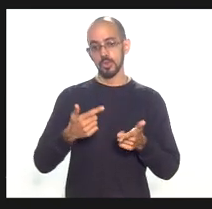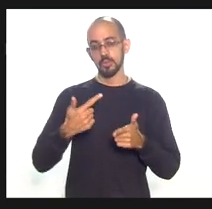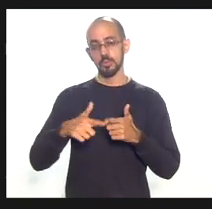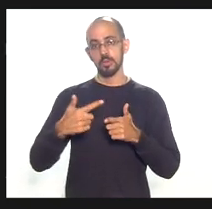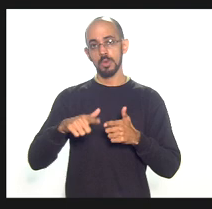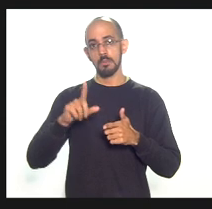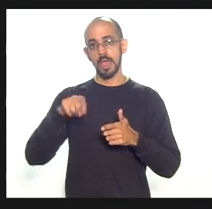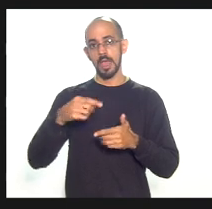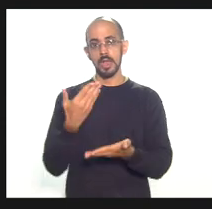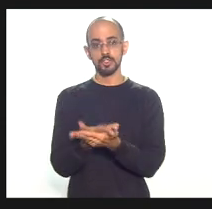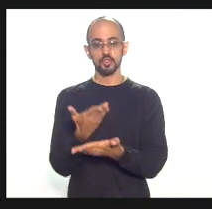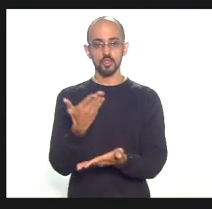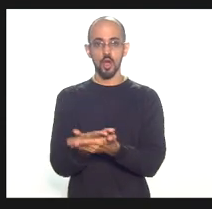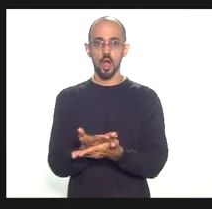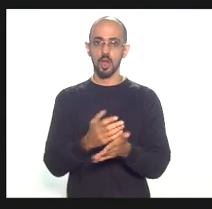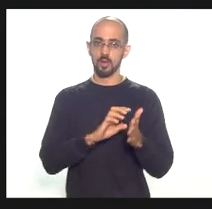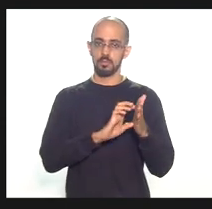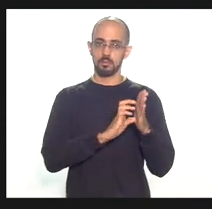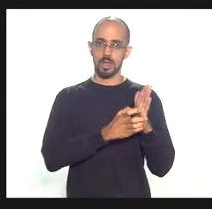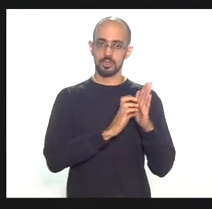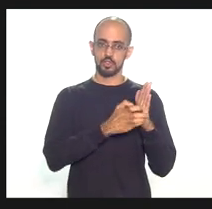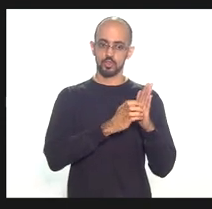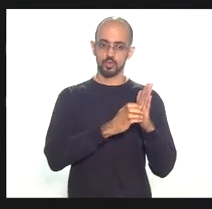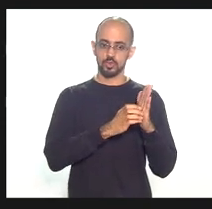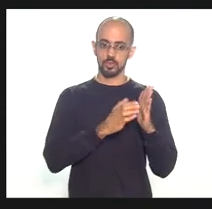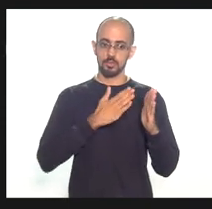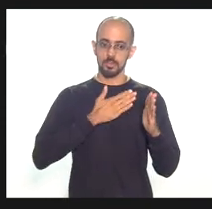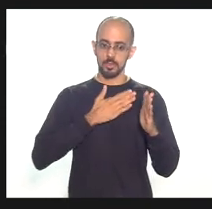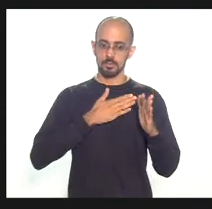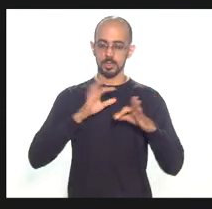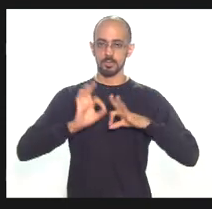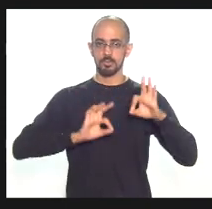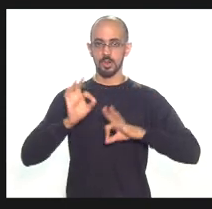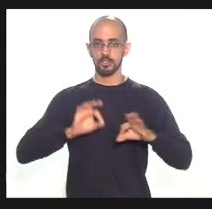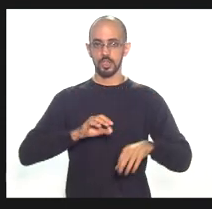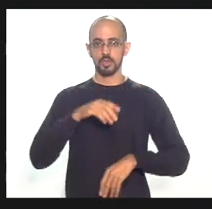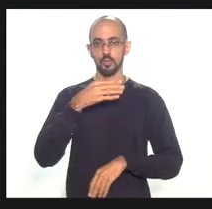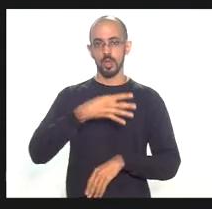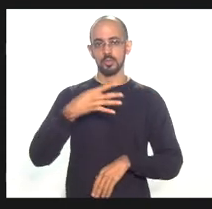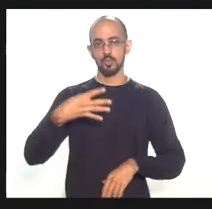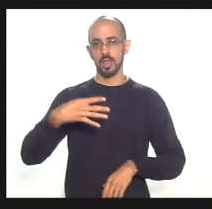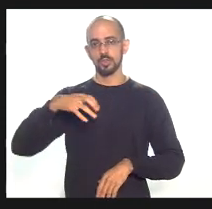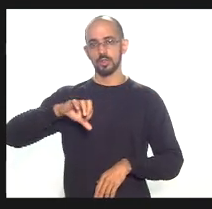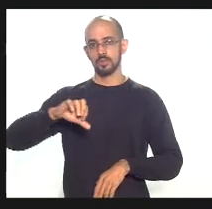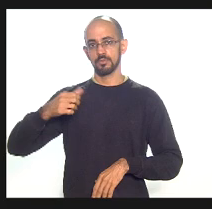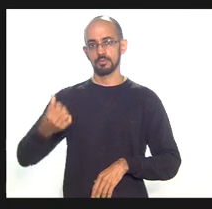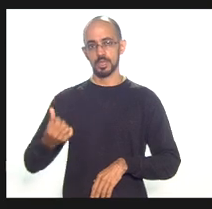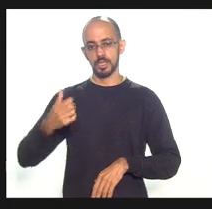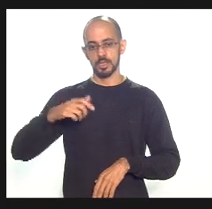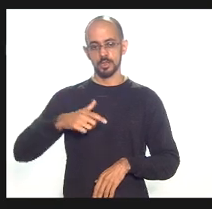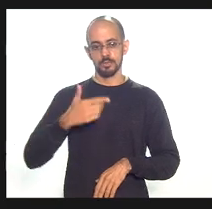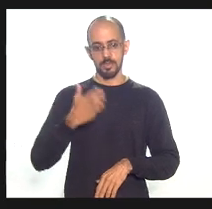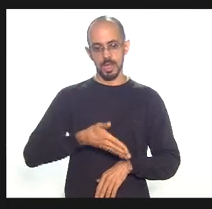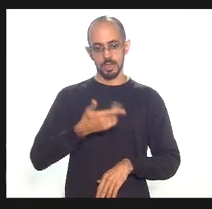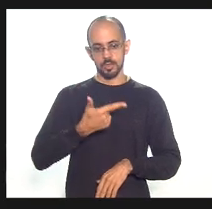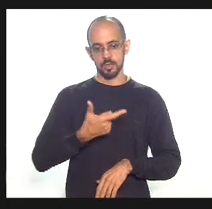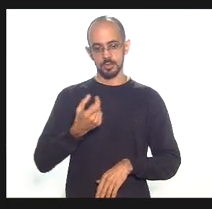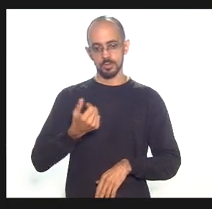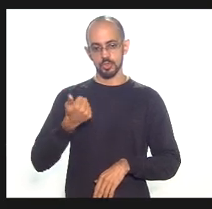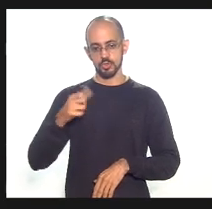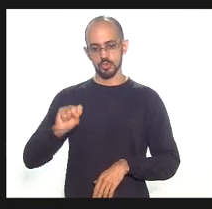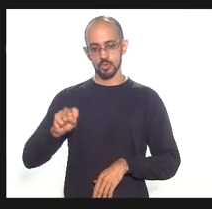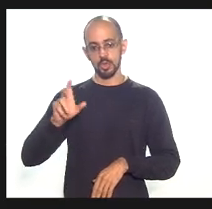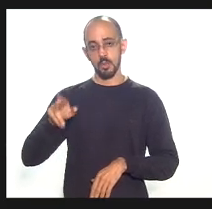que para mim esse projeto de lei 4496 de 2018 assim como o deputado Rodrigo